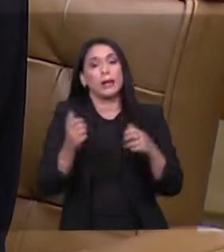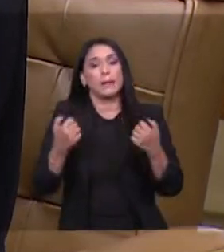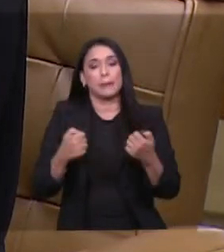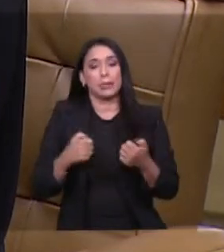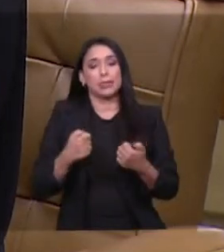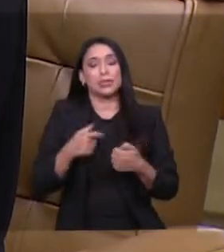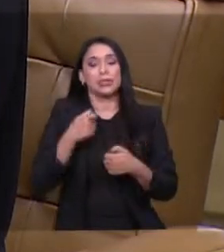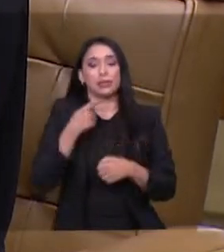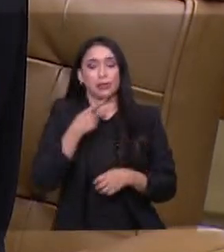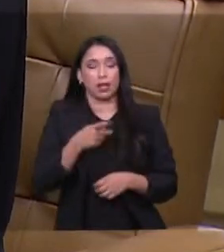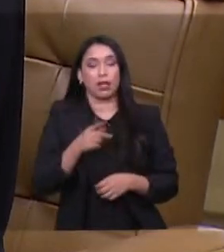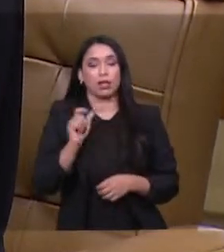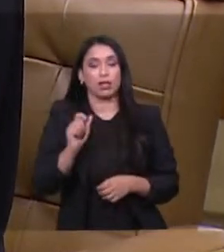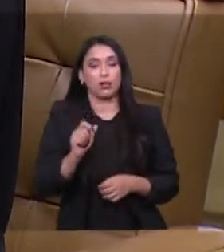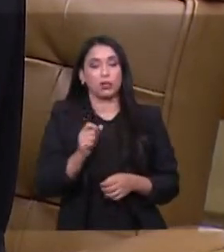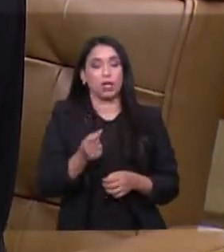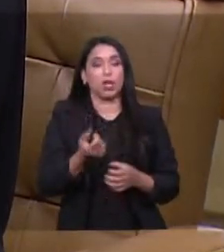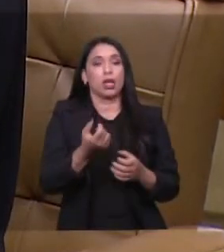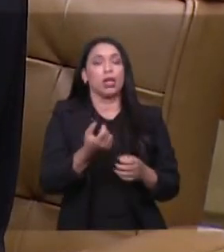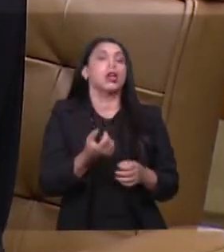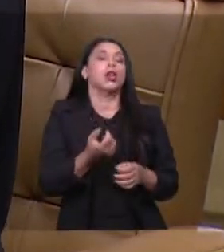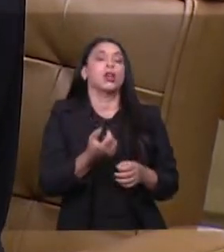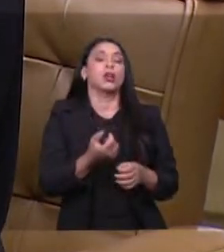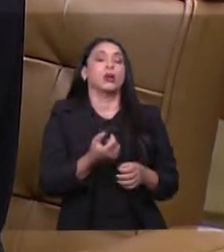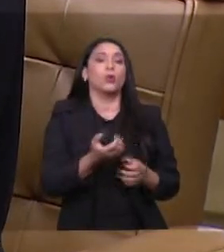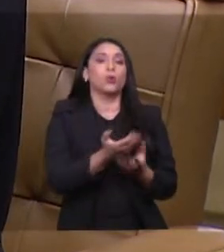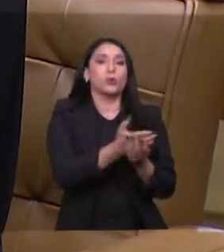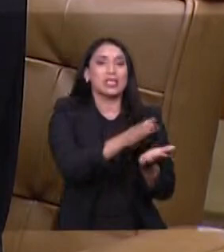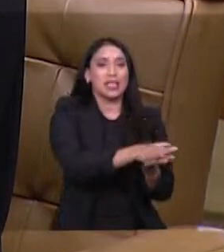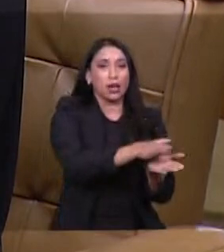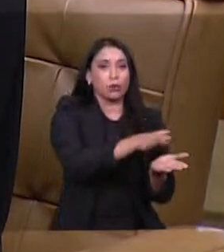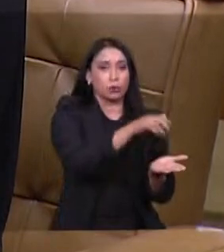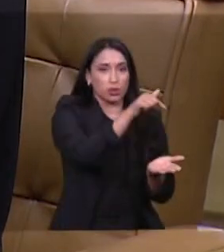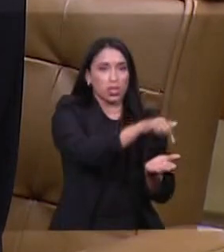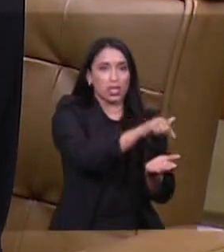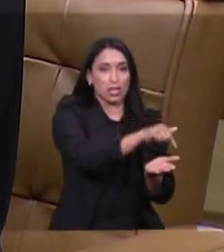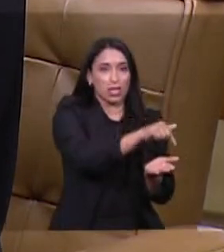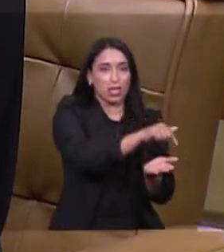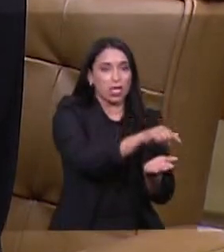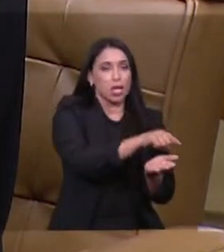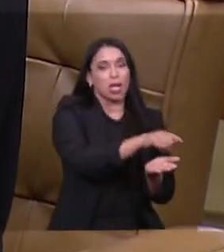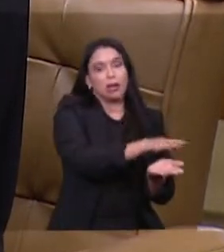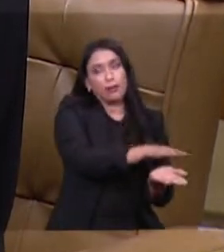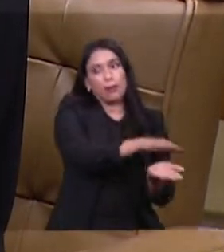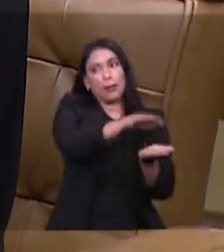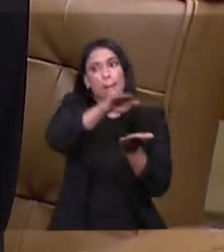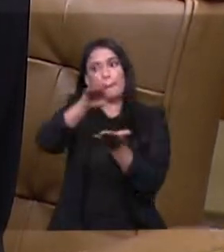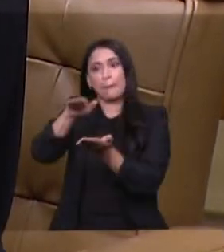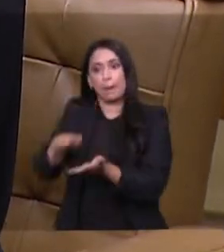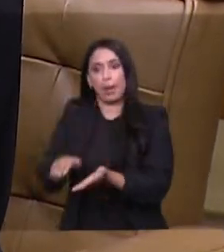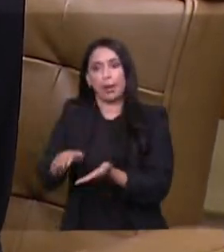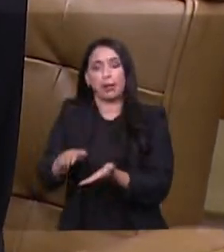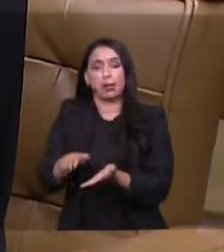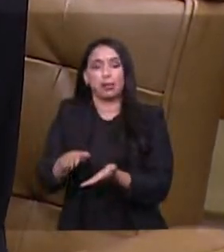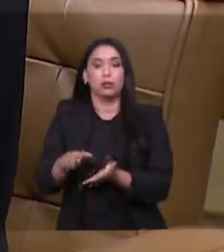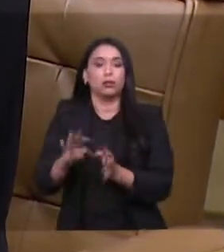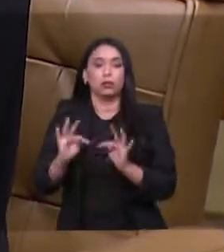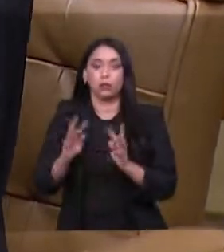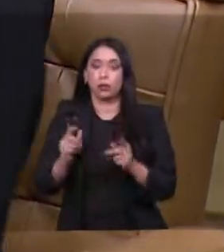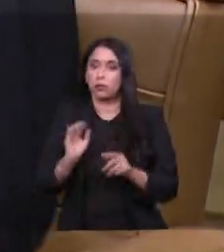deve haver o encaminhamento da íntegra dos autos ao juiz das garantias. Uma